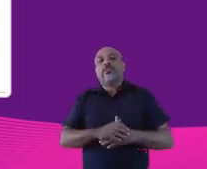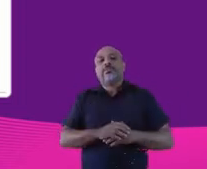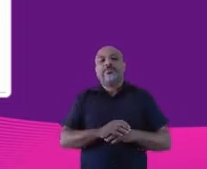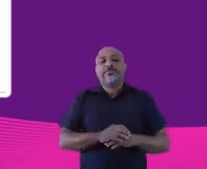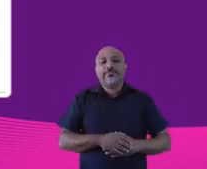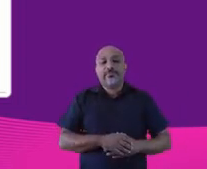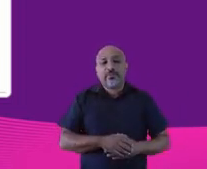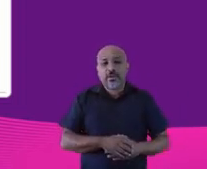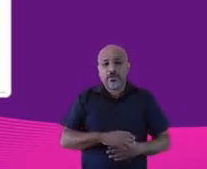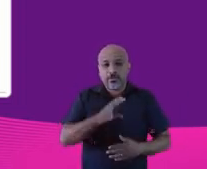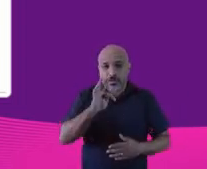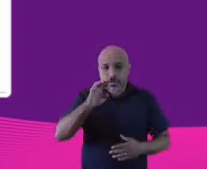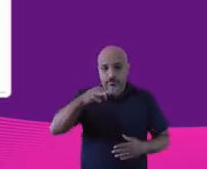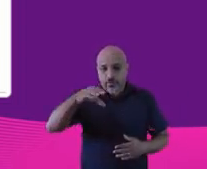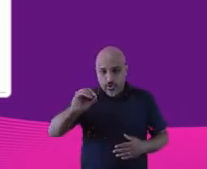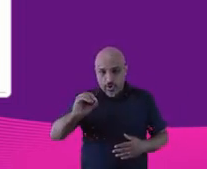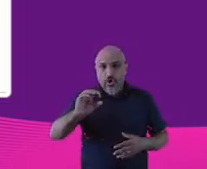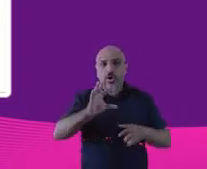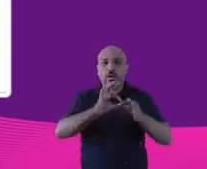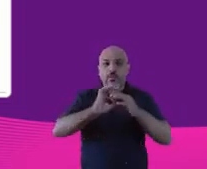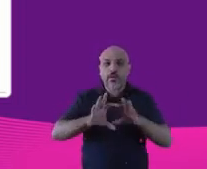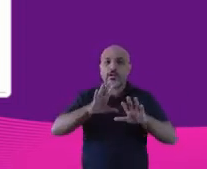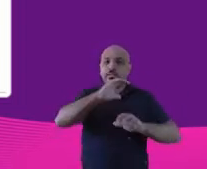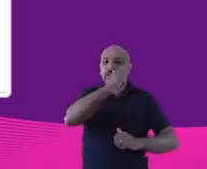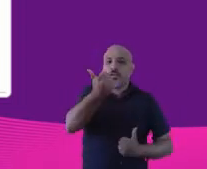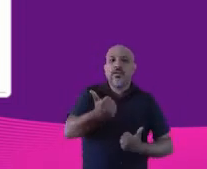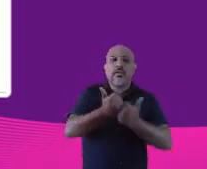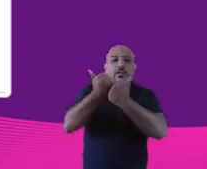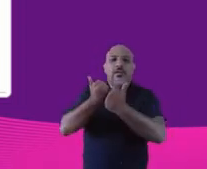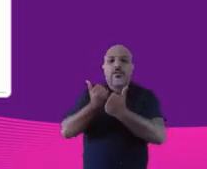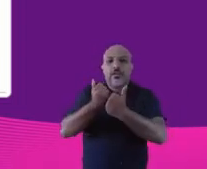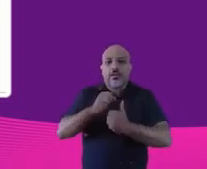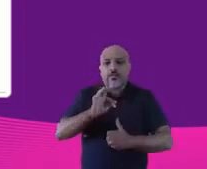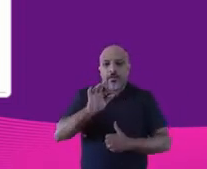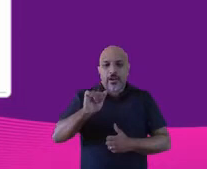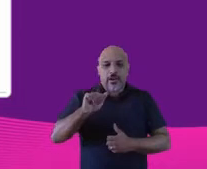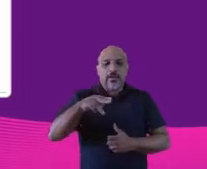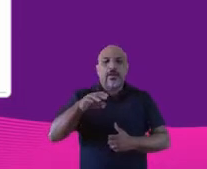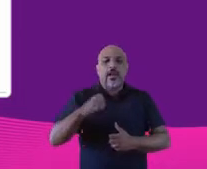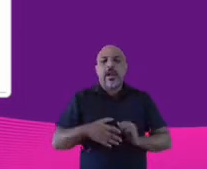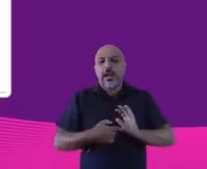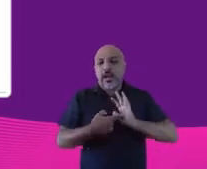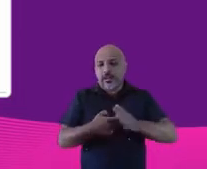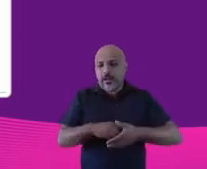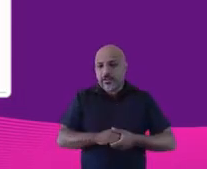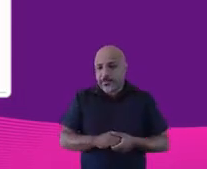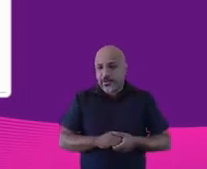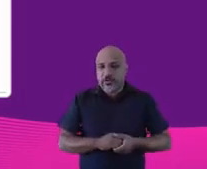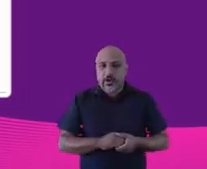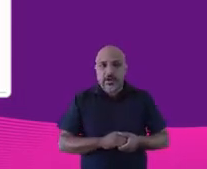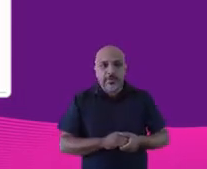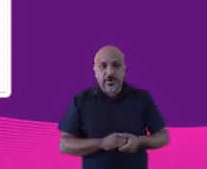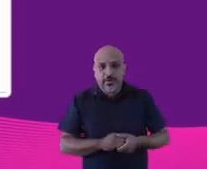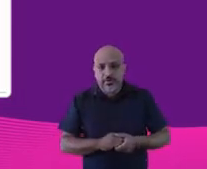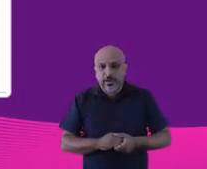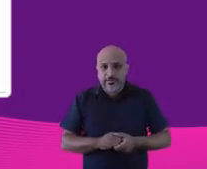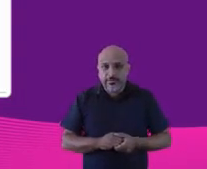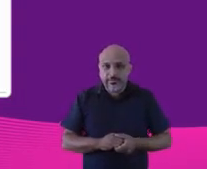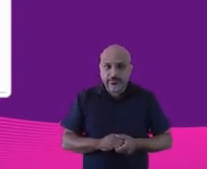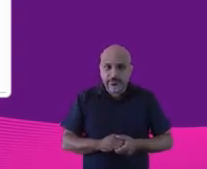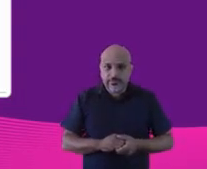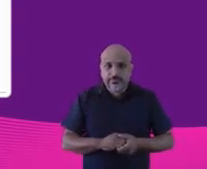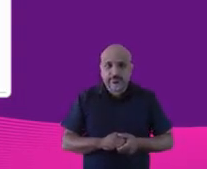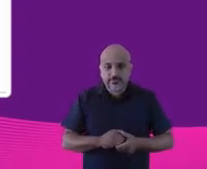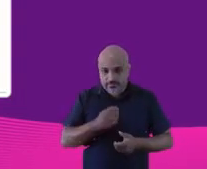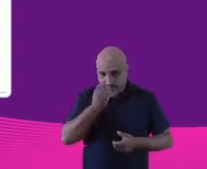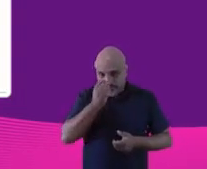autólogo, para ser submetido ao melfalano, né, que para mim, uma das principais